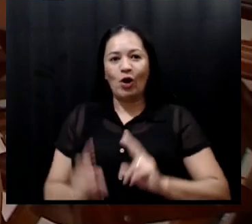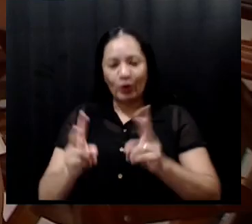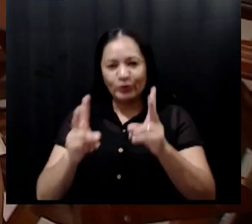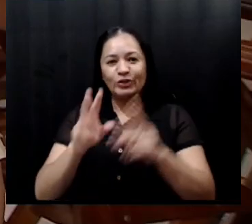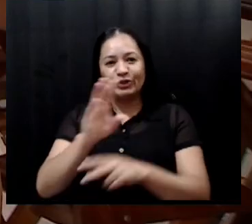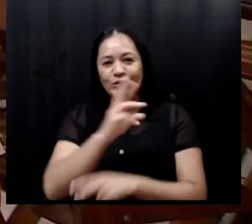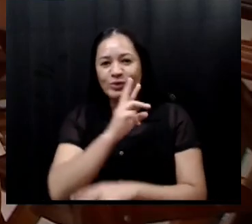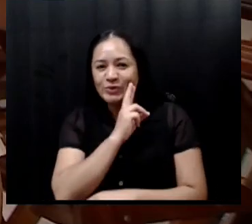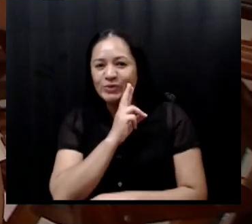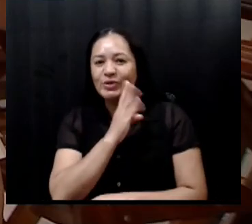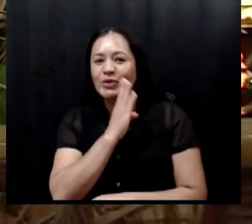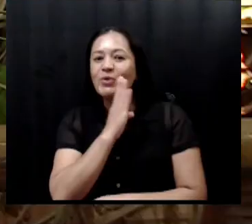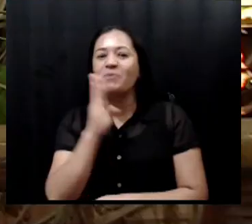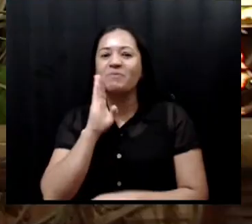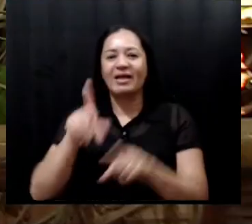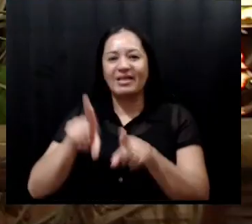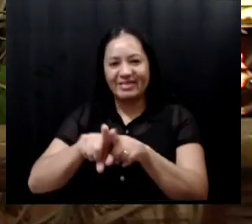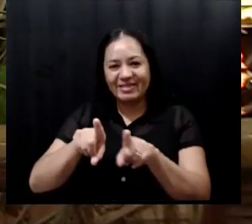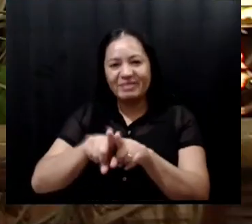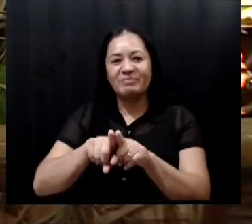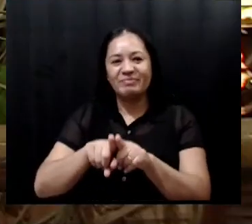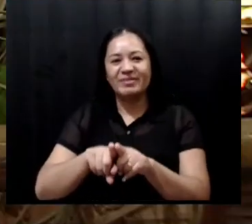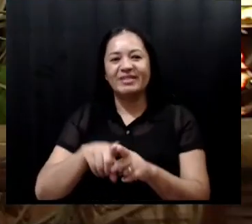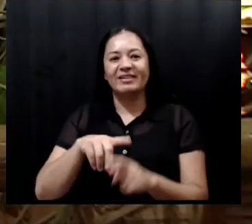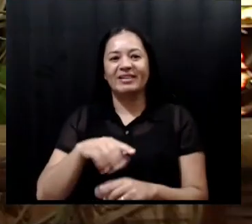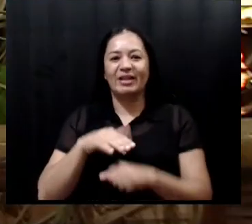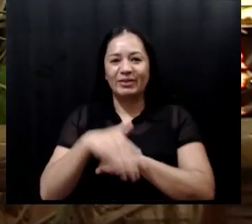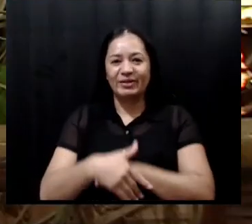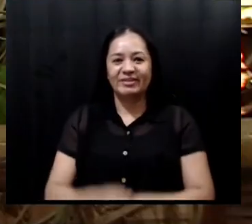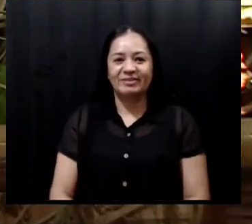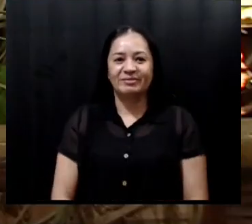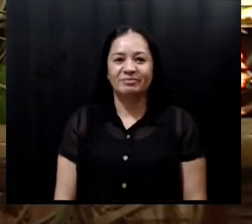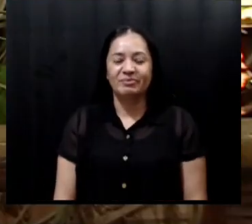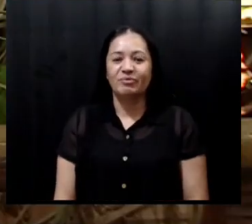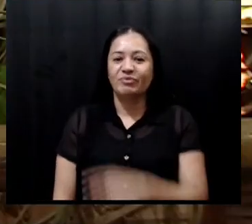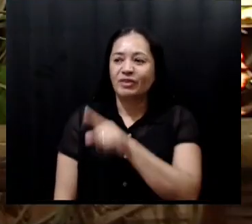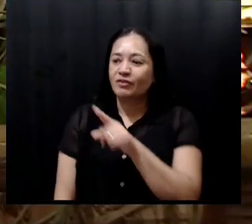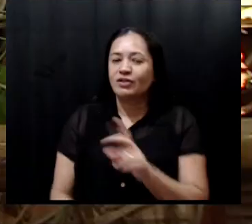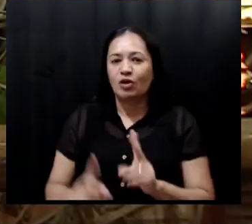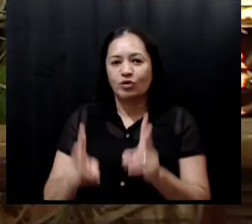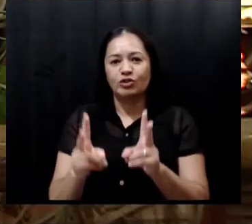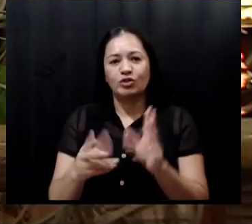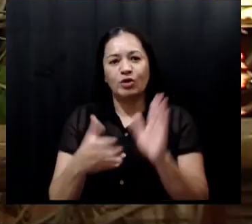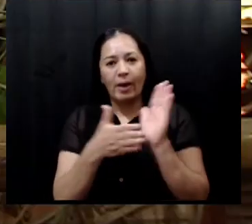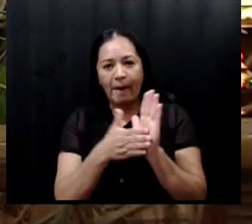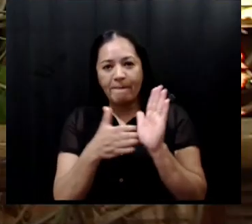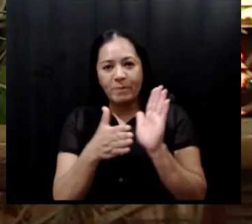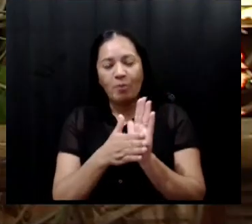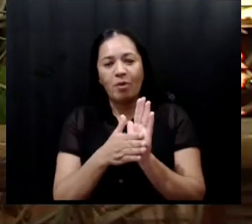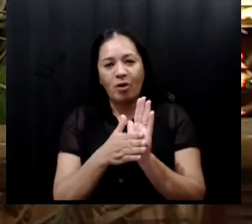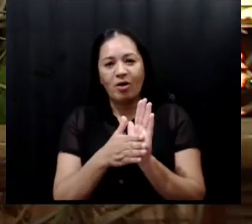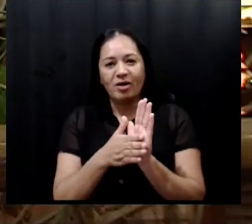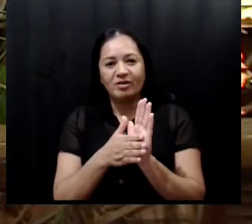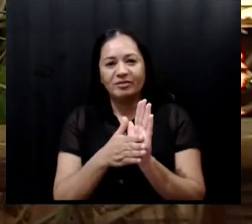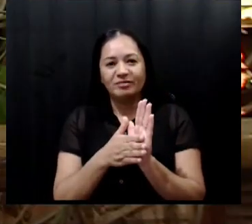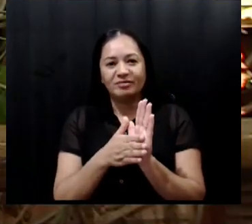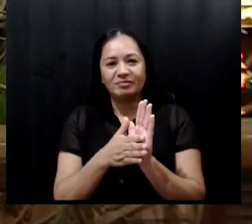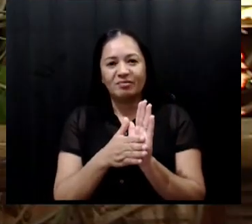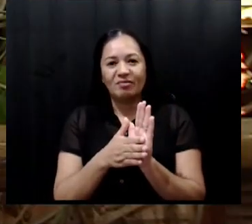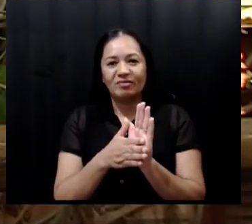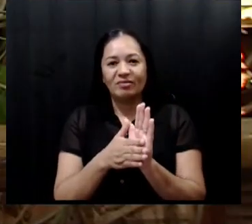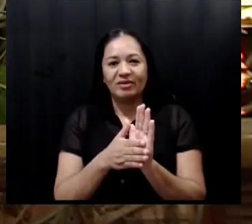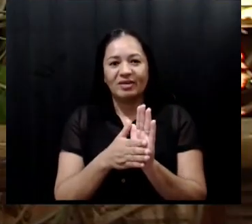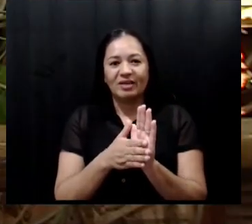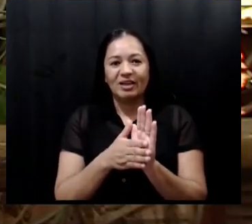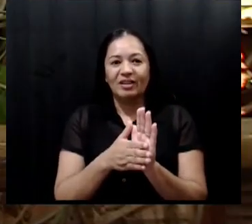sou barman de noite. De noite, vocês continuam com aquela proposta inicial? Não virou uma rotina louca? No